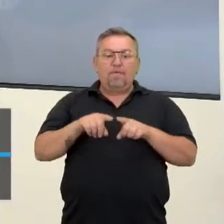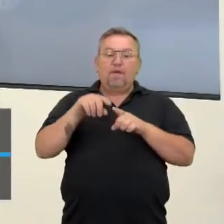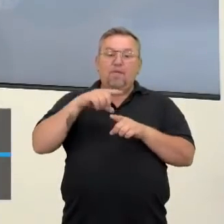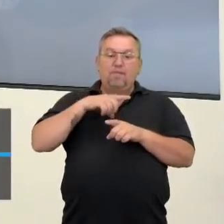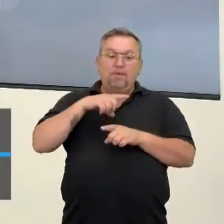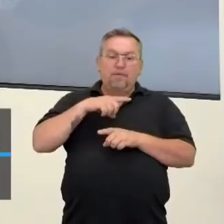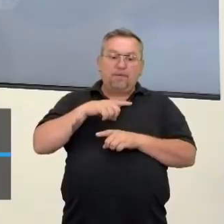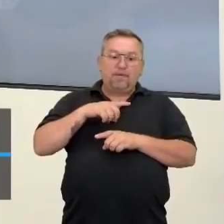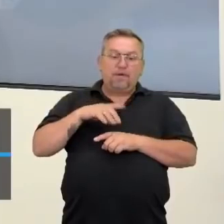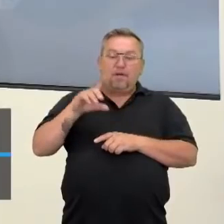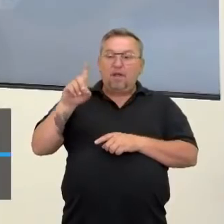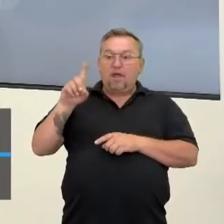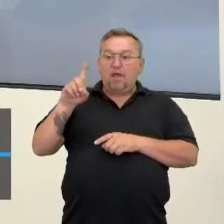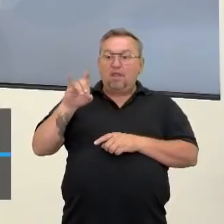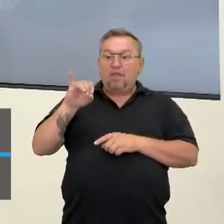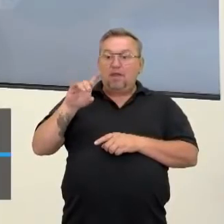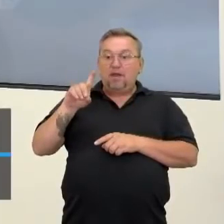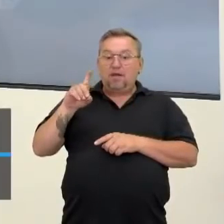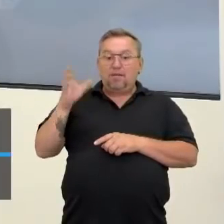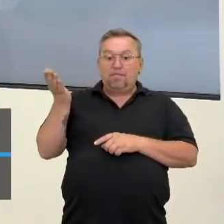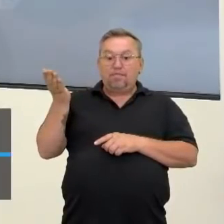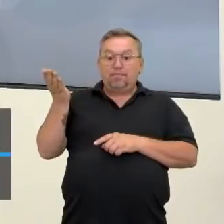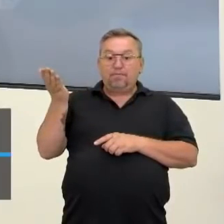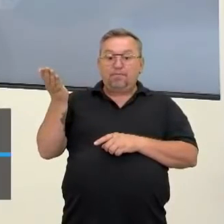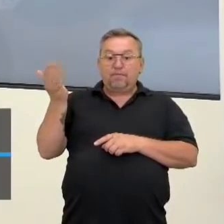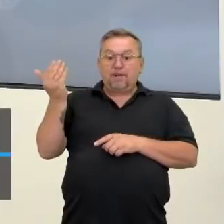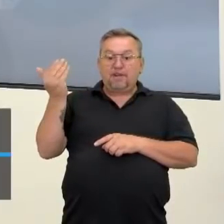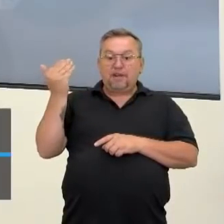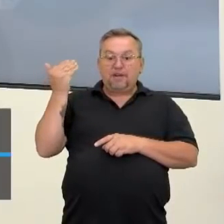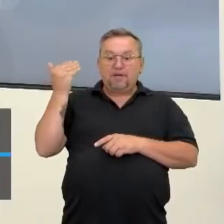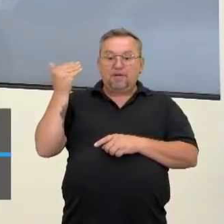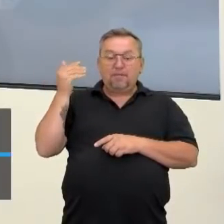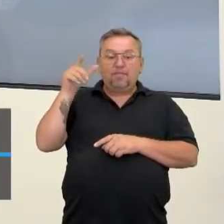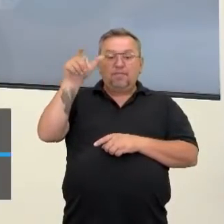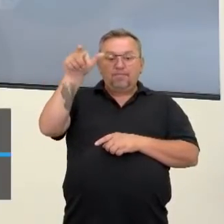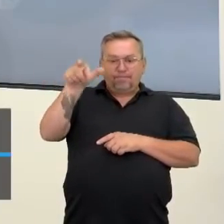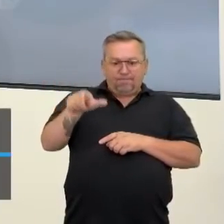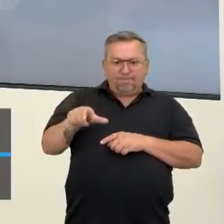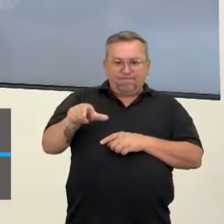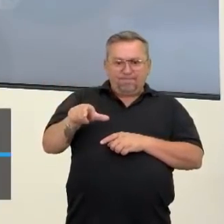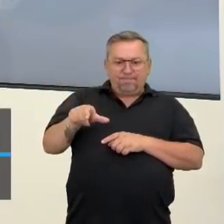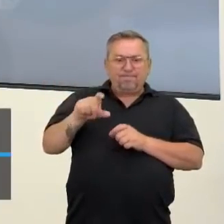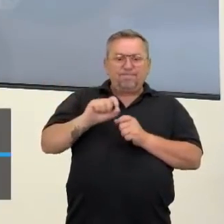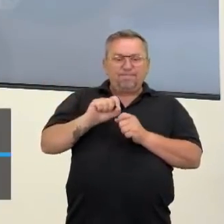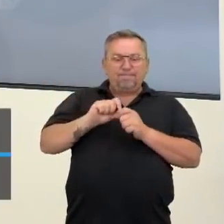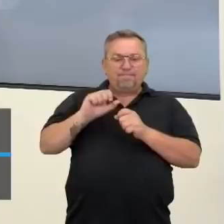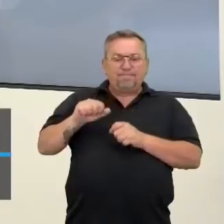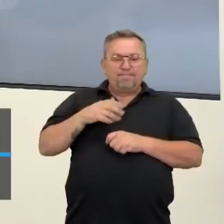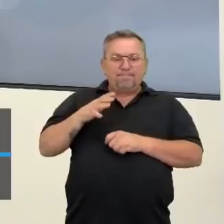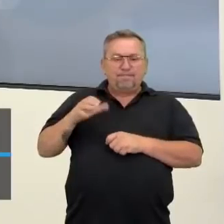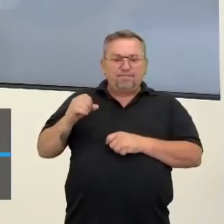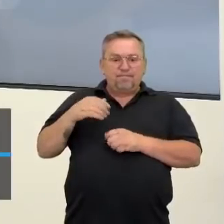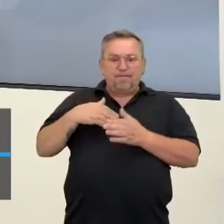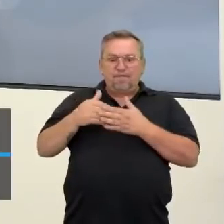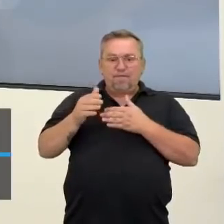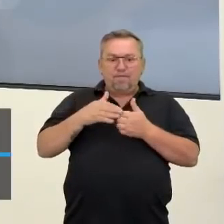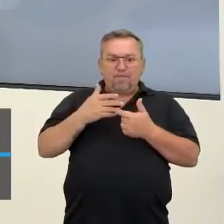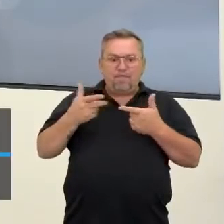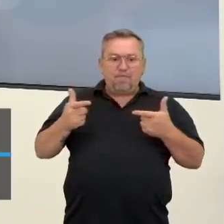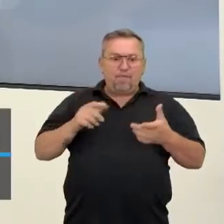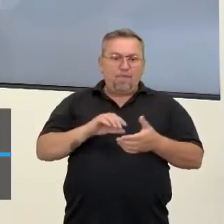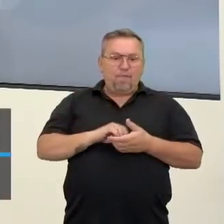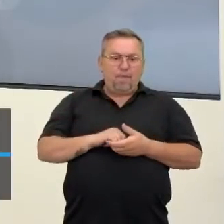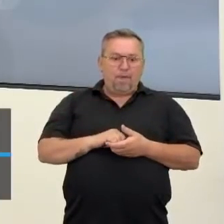verbo did para indicar que está no passado. O sujeito, que é a pessoa que fez a ação, a pessoa, ser,